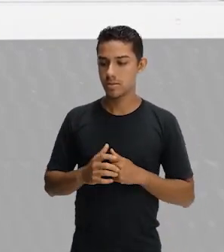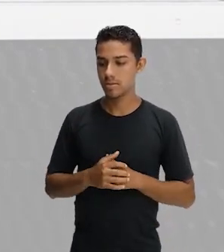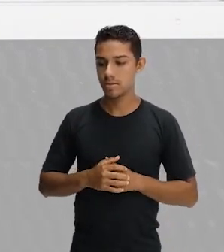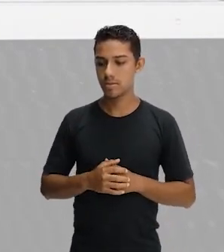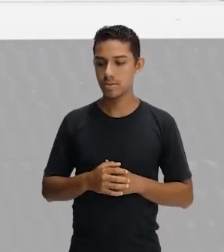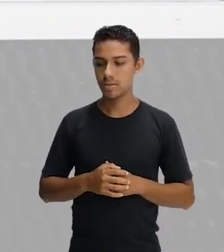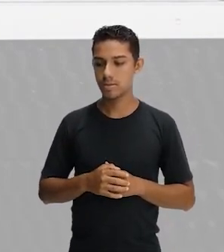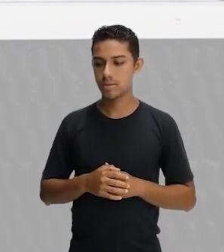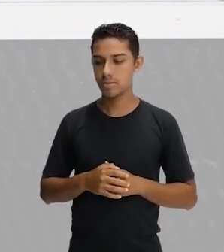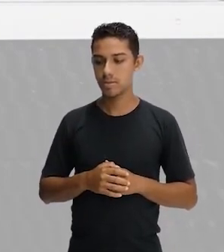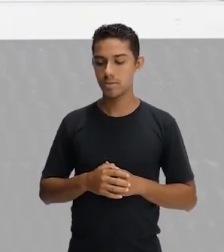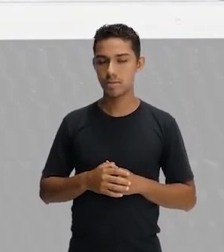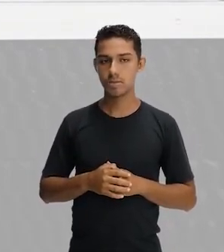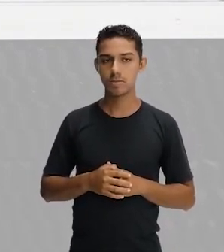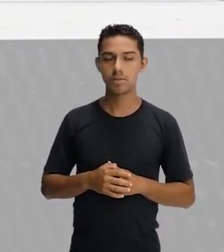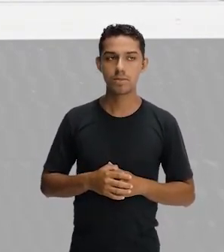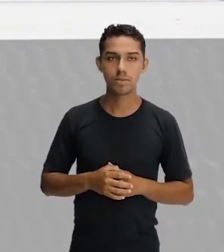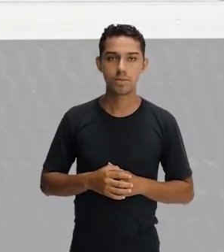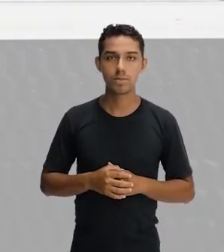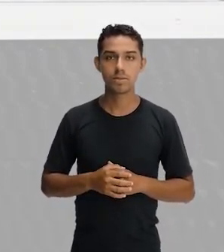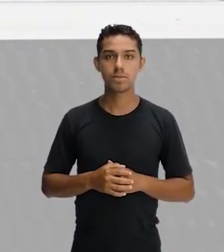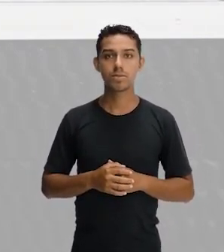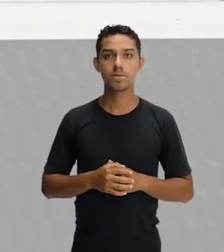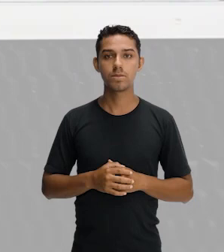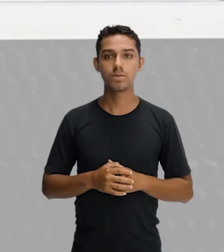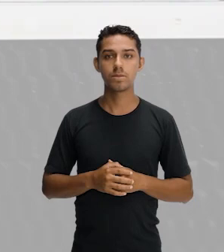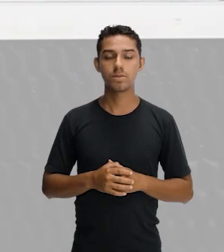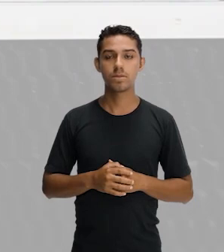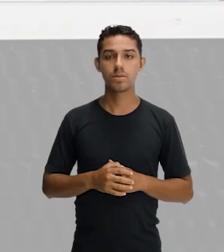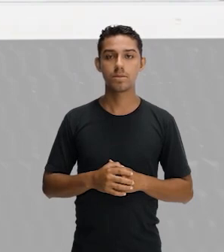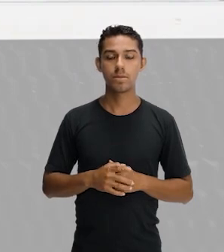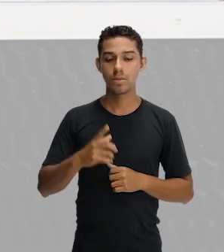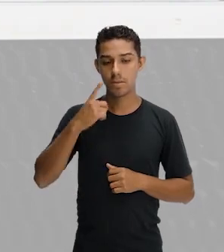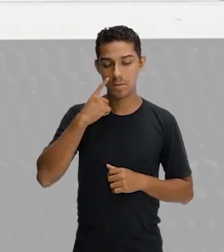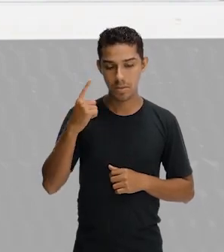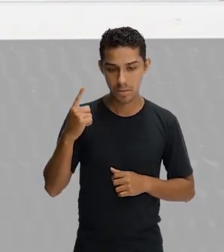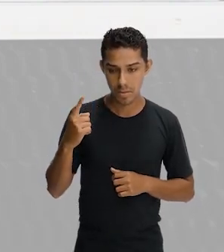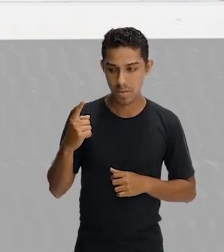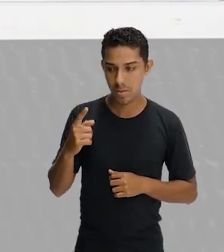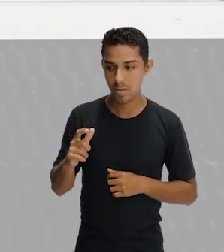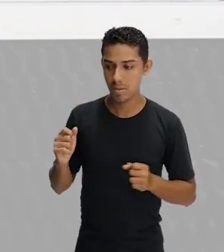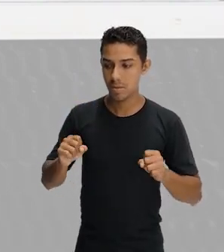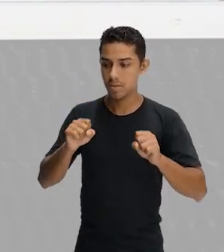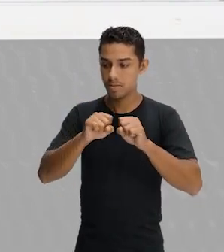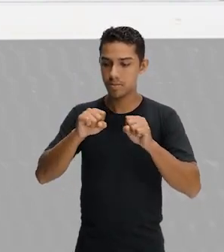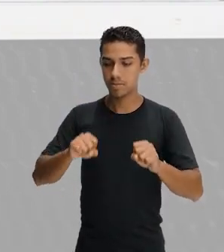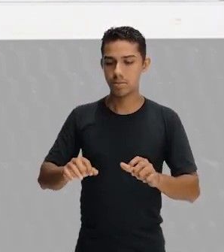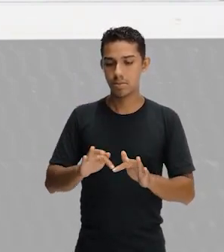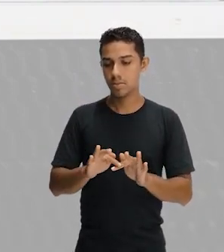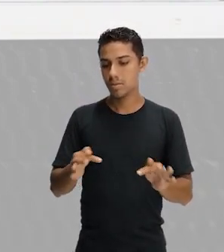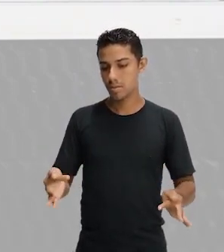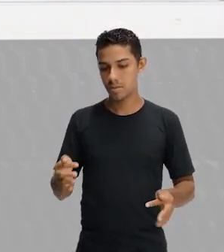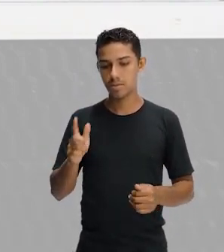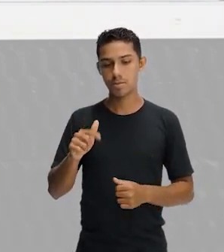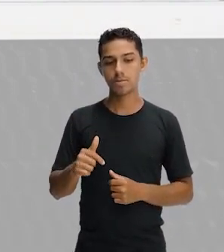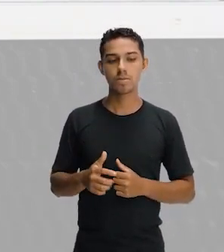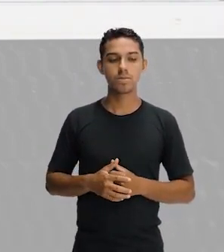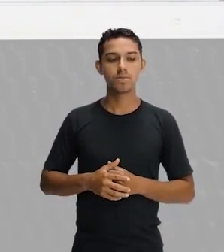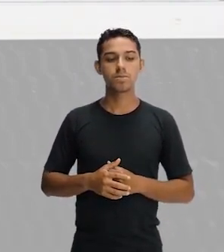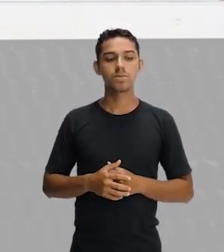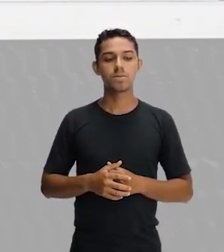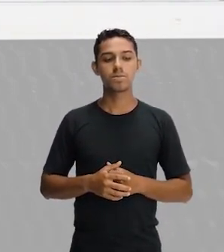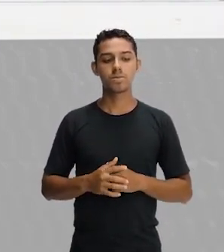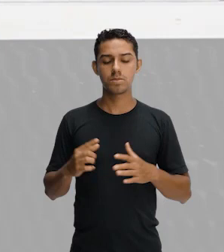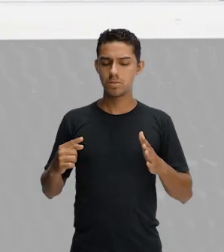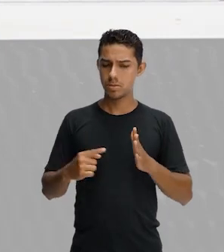Momento de inércia da questão, ok? Então nós vamos pegar aquele sistema mais simples, Então nós temos aqui